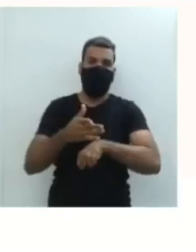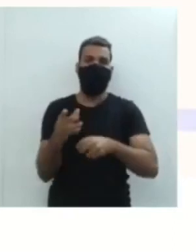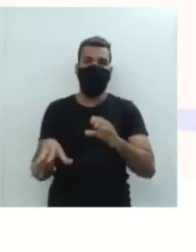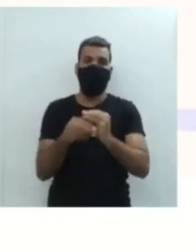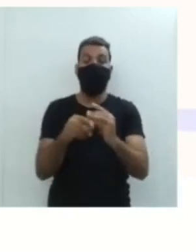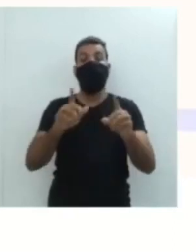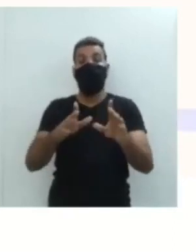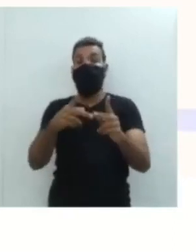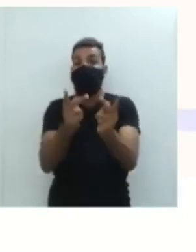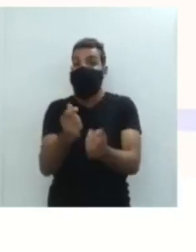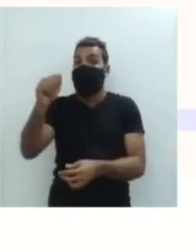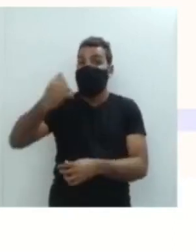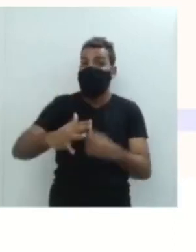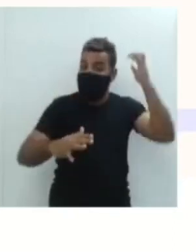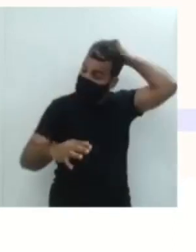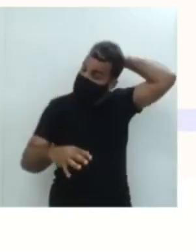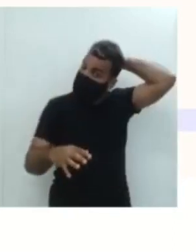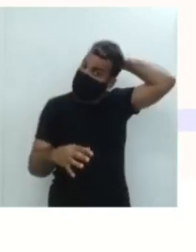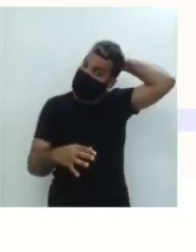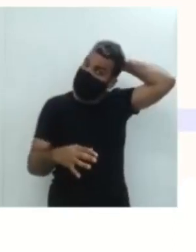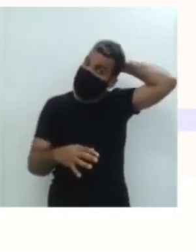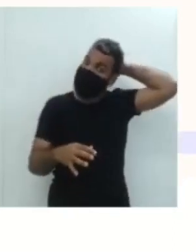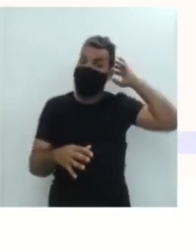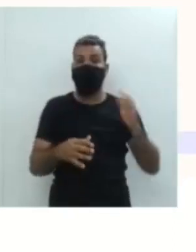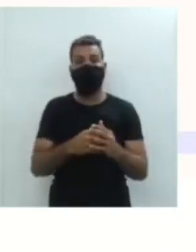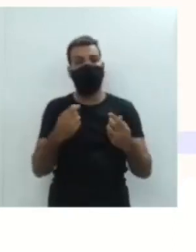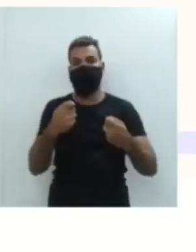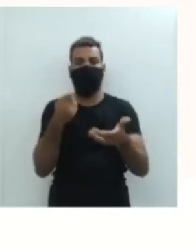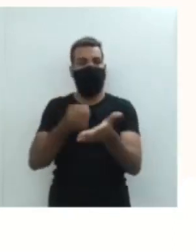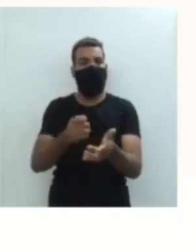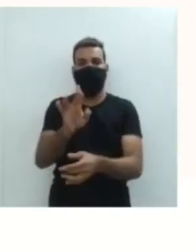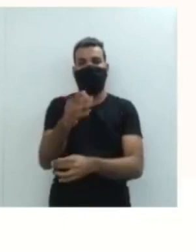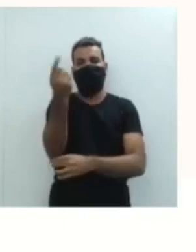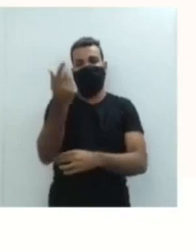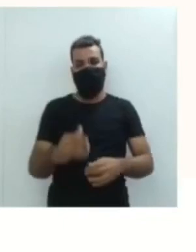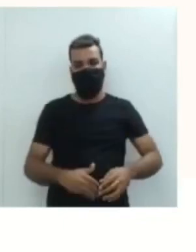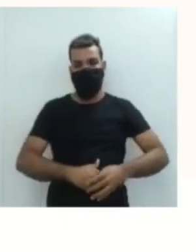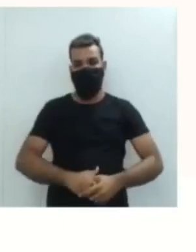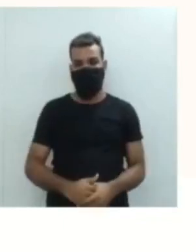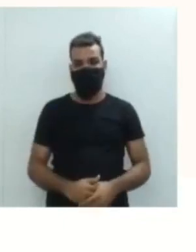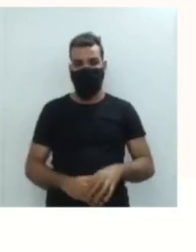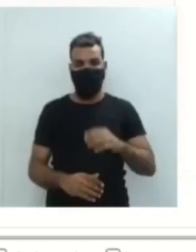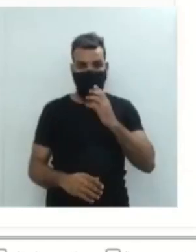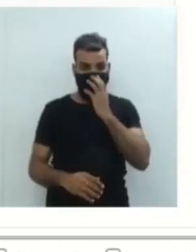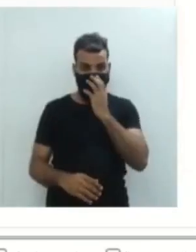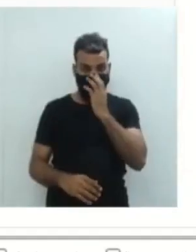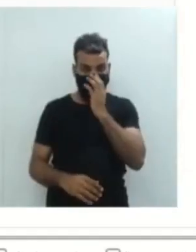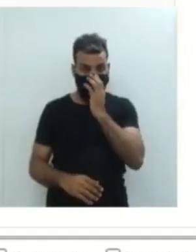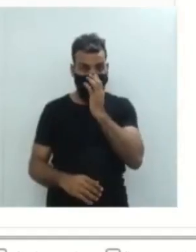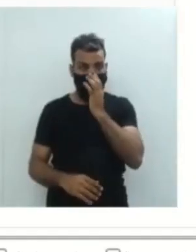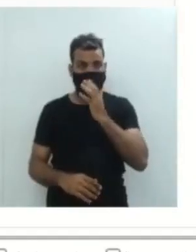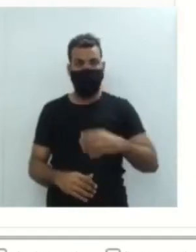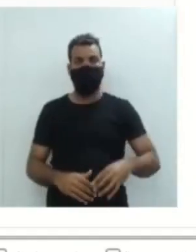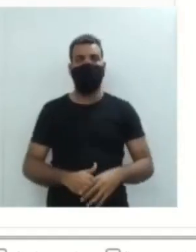mas pra promocional a única forma de pagamento vai ser dinheiro vamos ver aqui como é que vai ficar execução